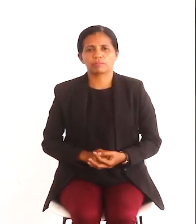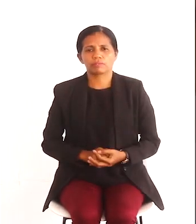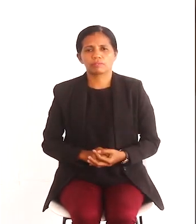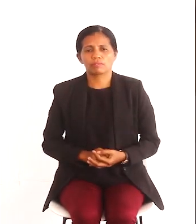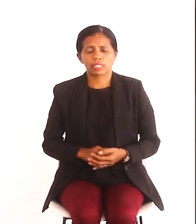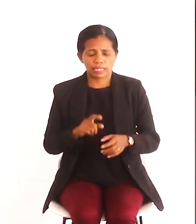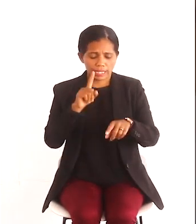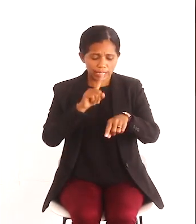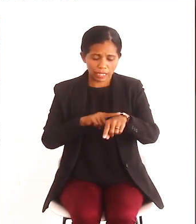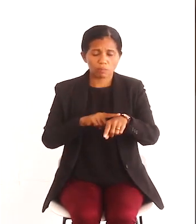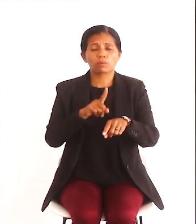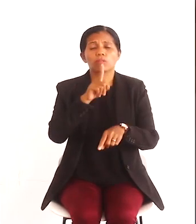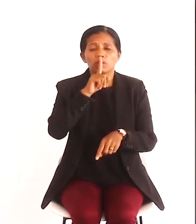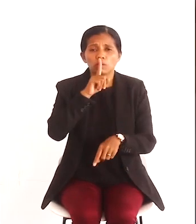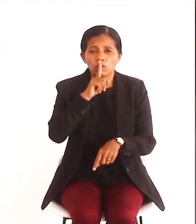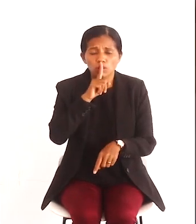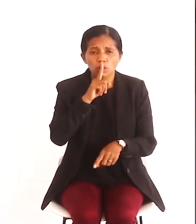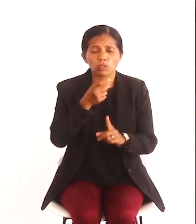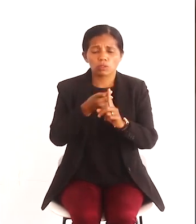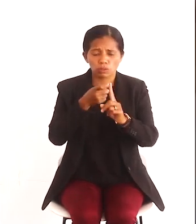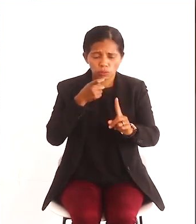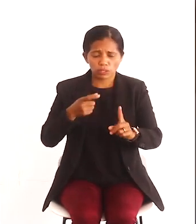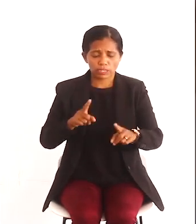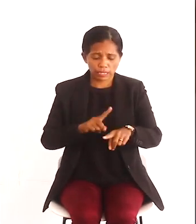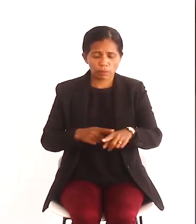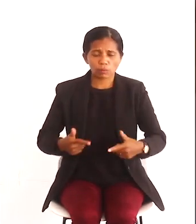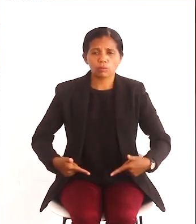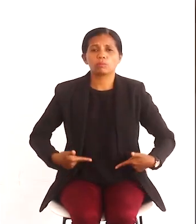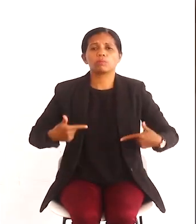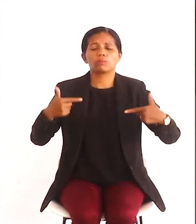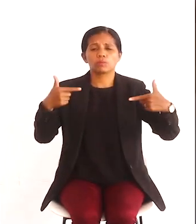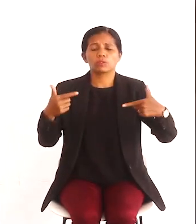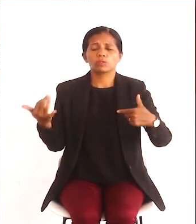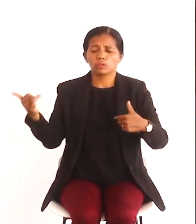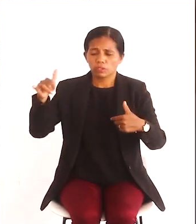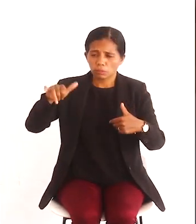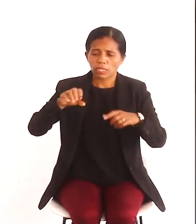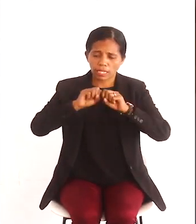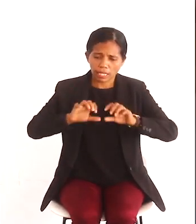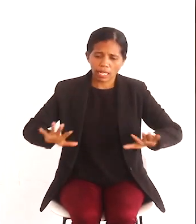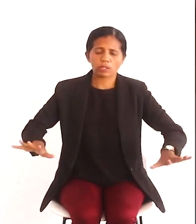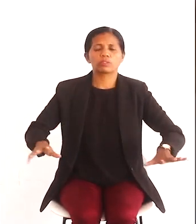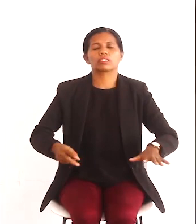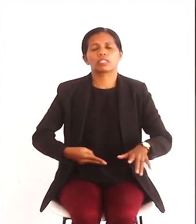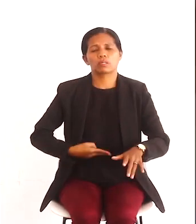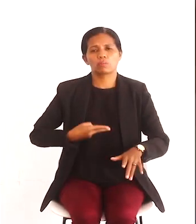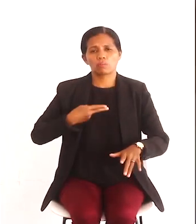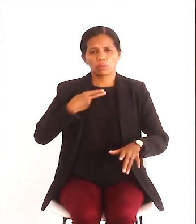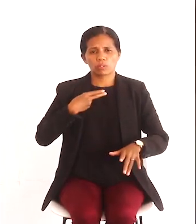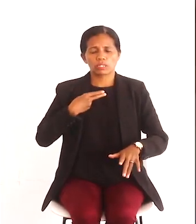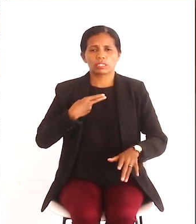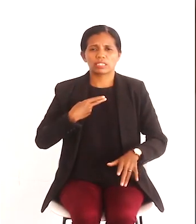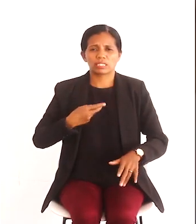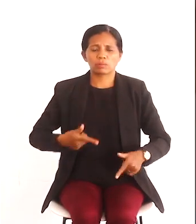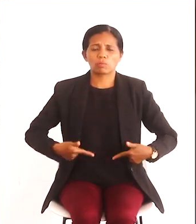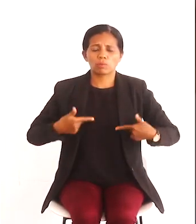do tempo, é o tempo de vida, dos que perderam a vida pela pátria,